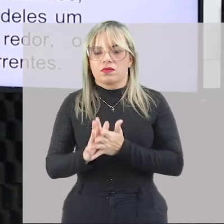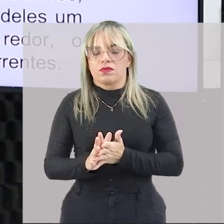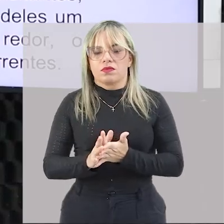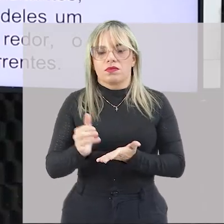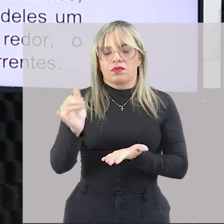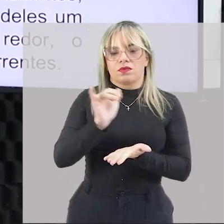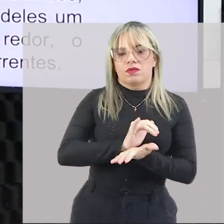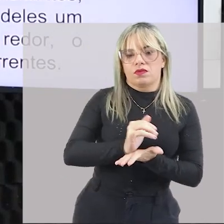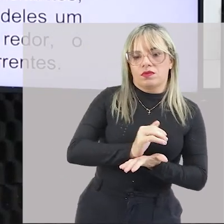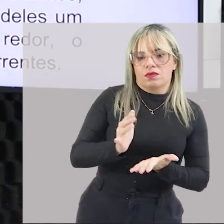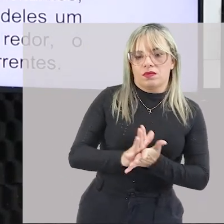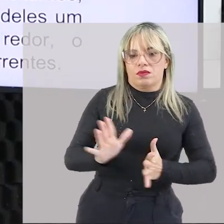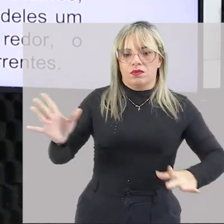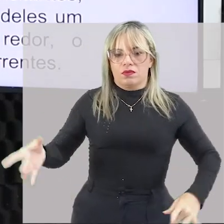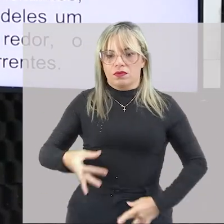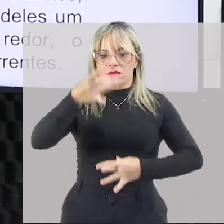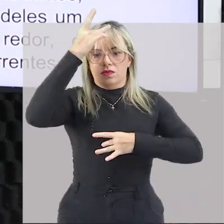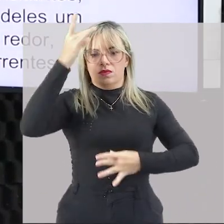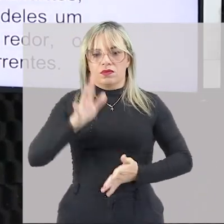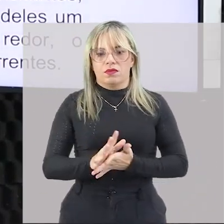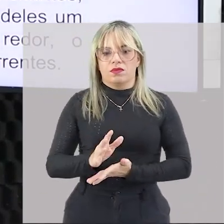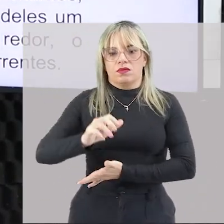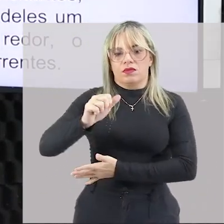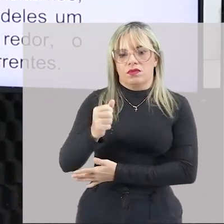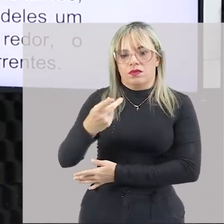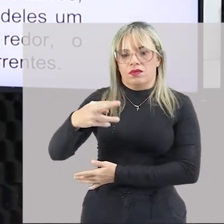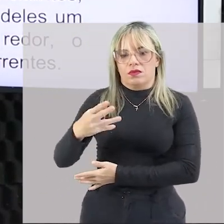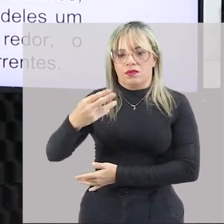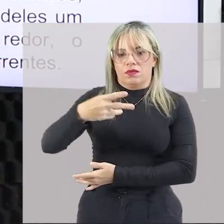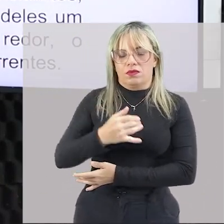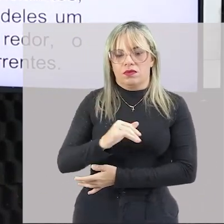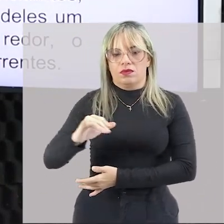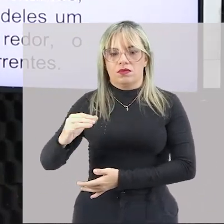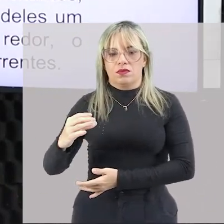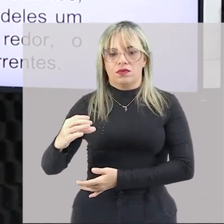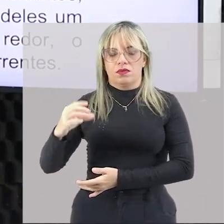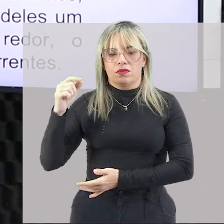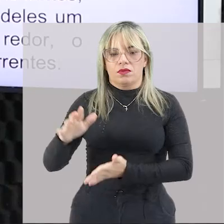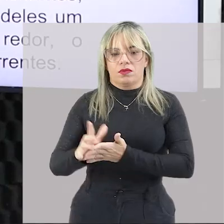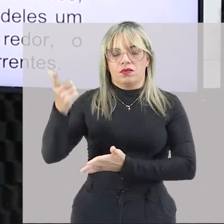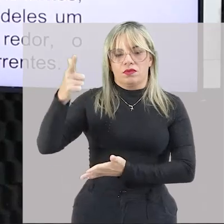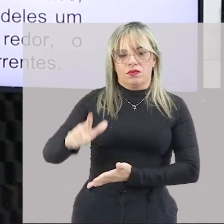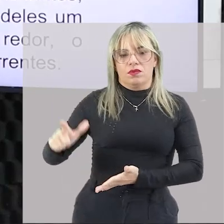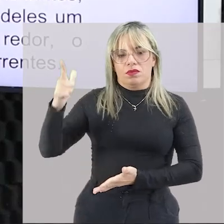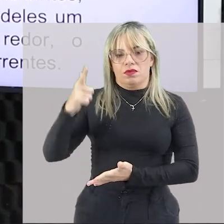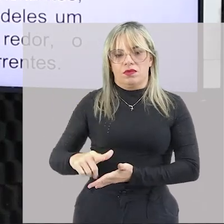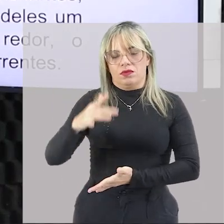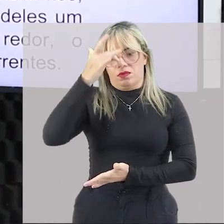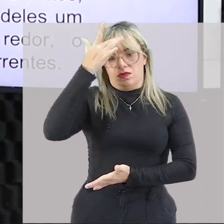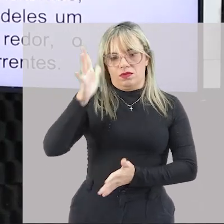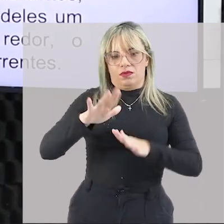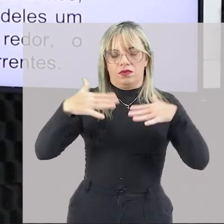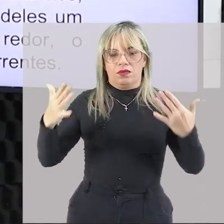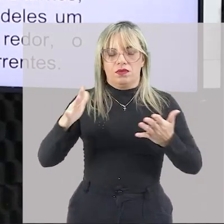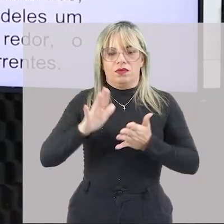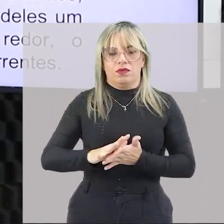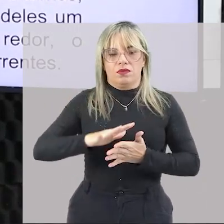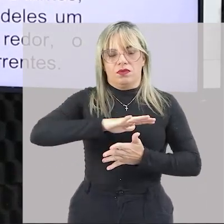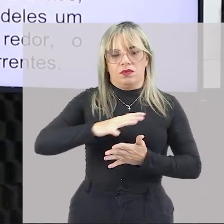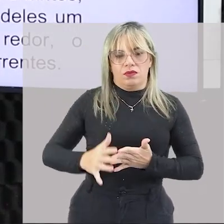York. A performer Marina Abramovic, atenção a esse nome, eu vou repetir várias vezes para facilitar ao